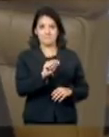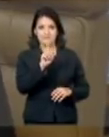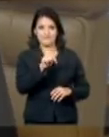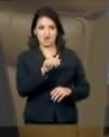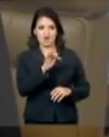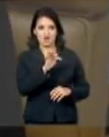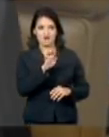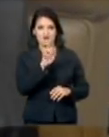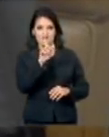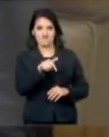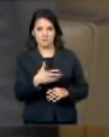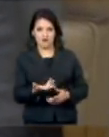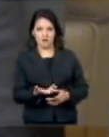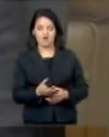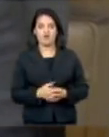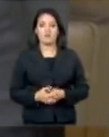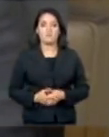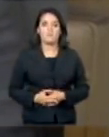54